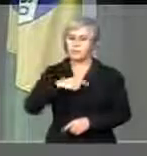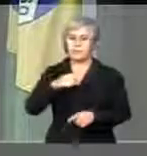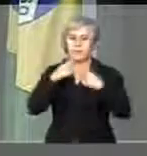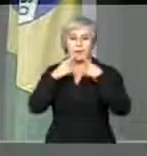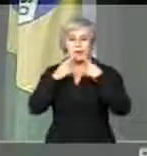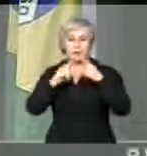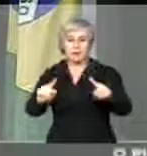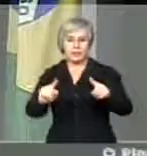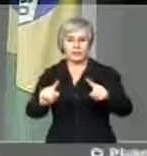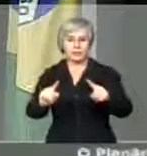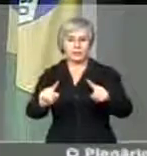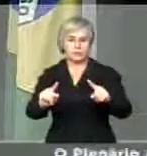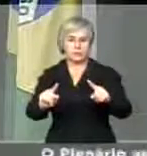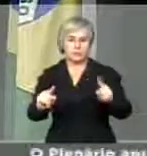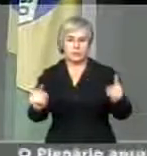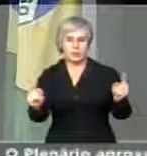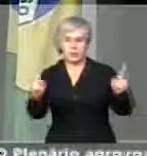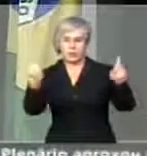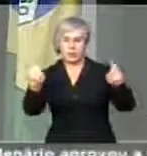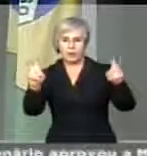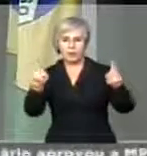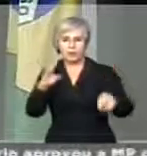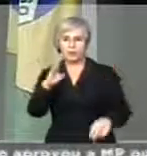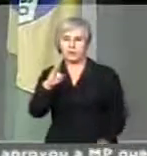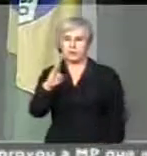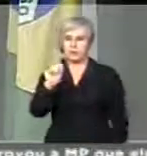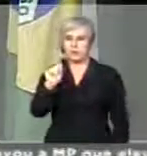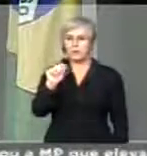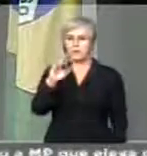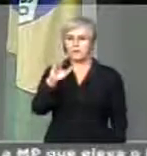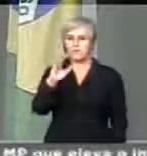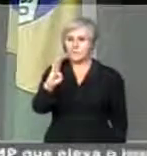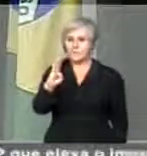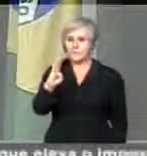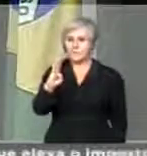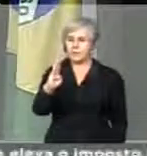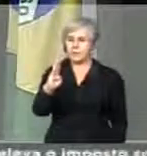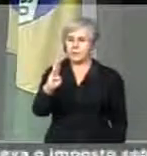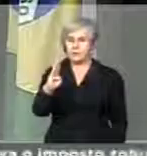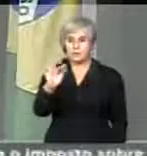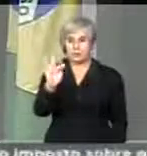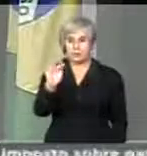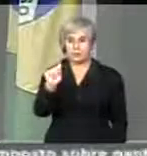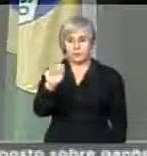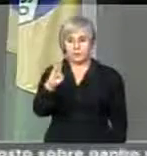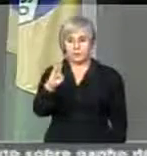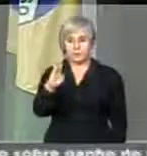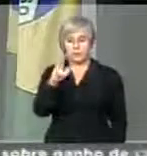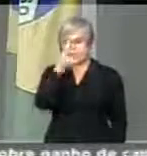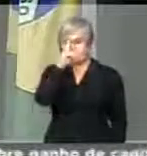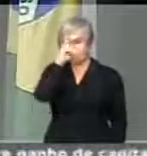com respeito à FAB, Forças Aéreas Brasileiras. Eu sou presidente